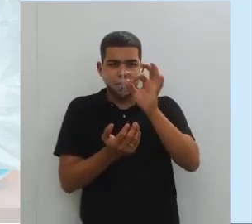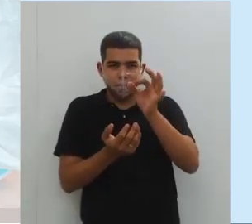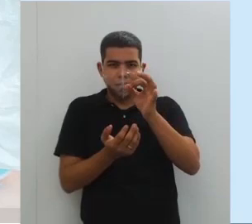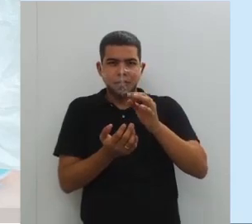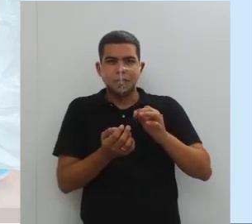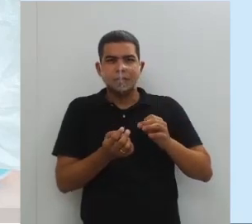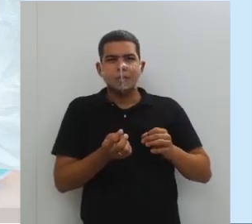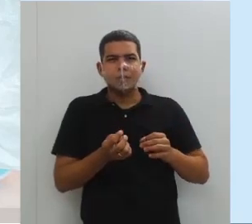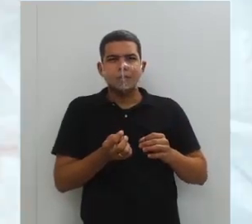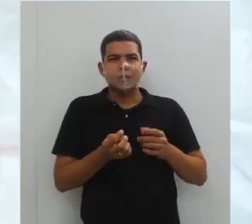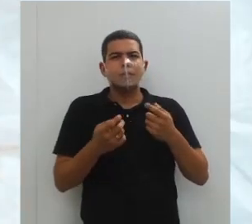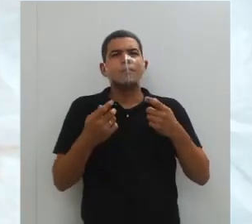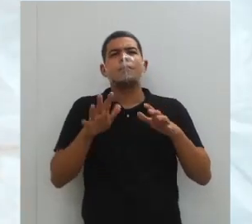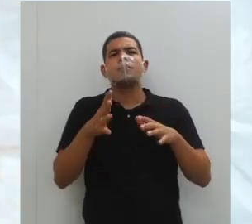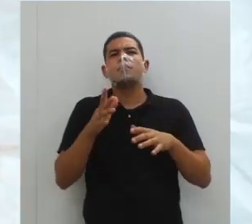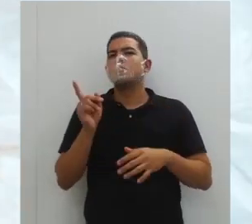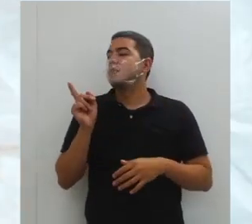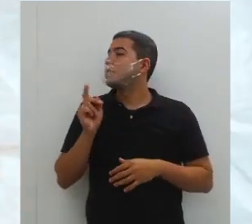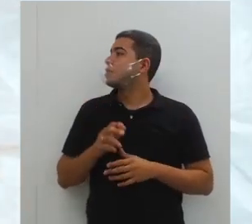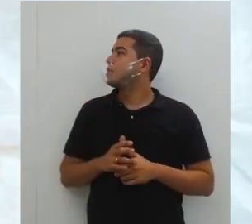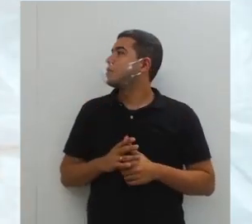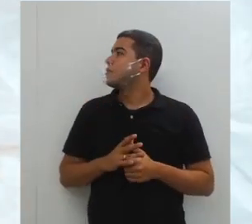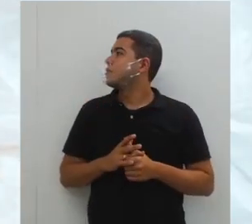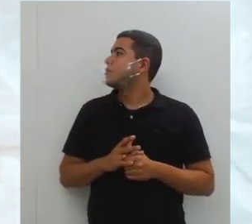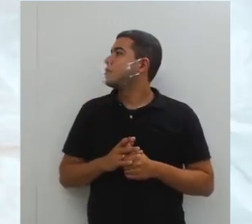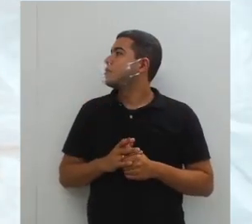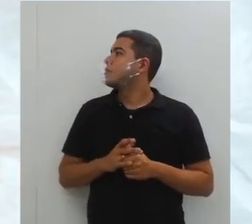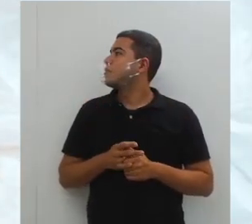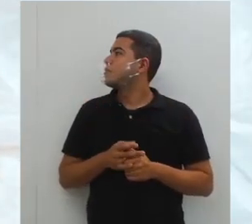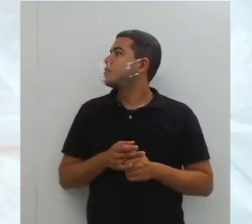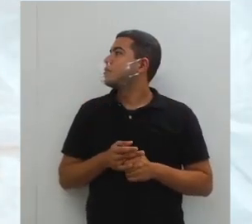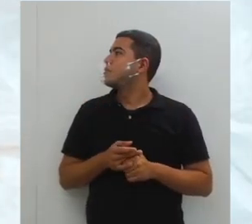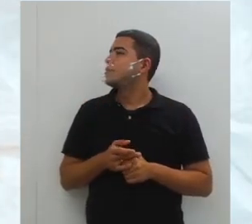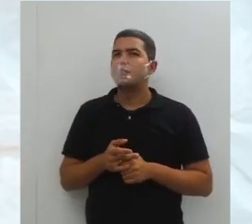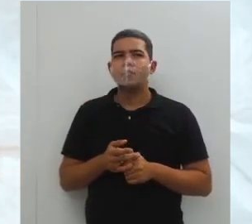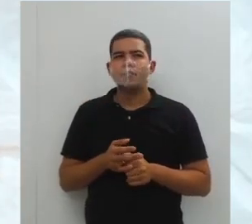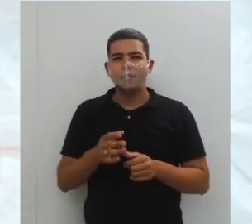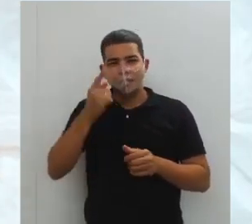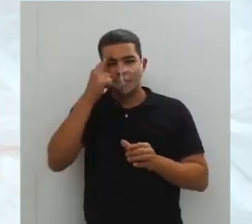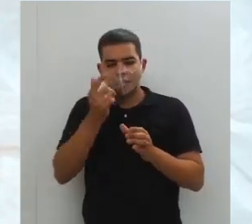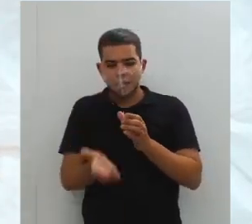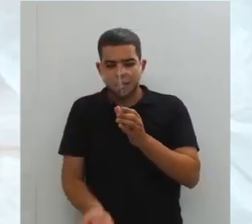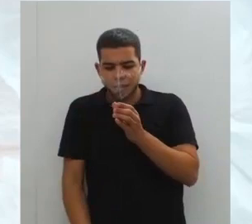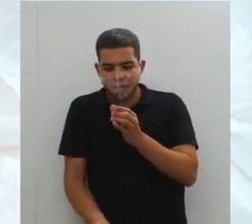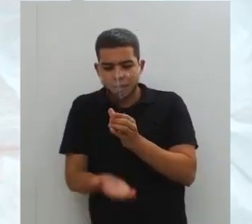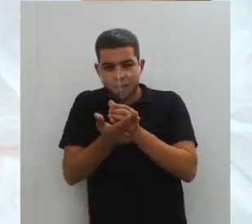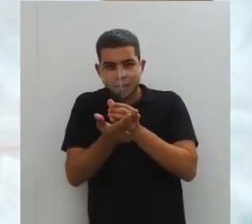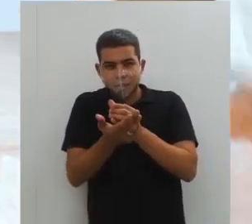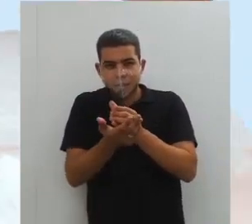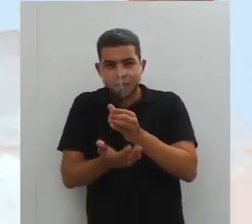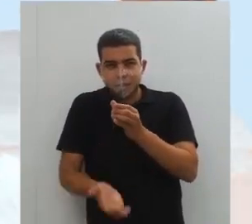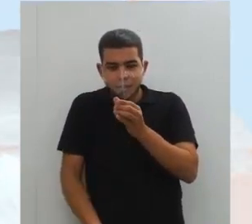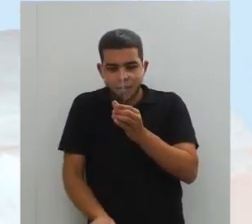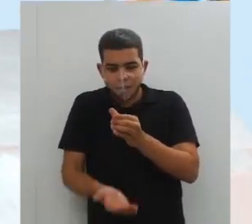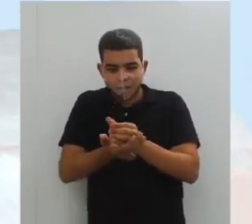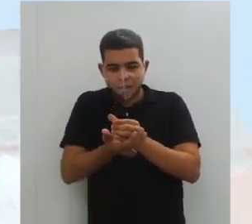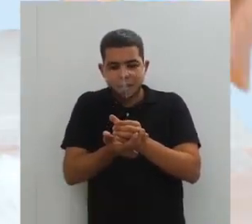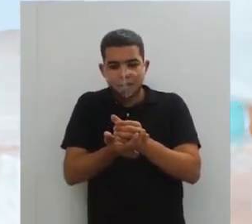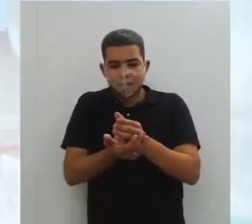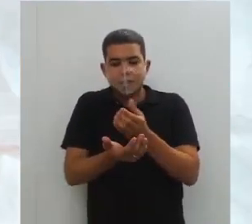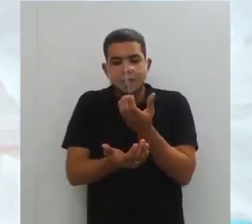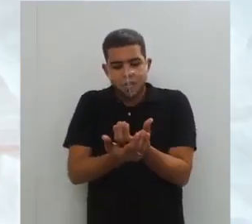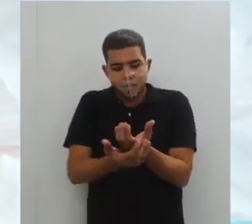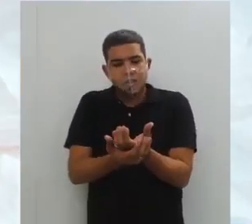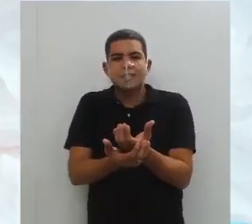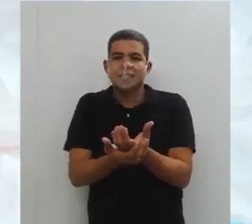Então, ele tem que ficar mais ou menos assim, ó, redondinho, tá? Onde a gente bate no fundo da peteca, essa parte aqui da base.